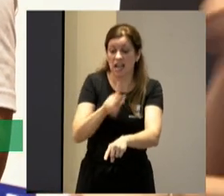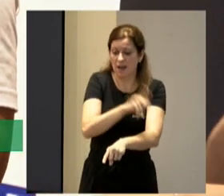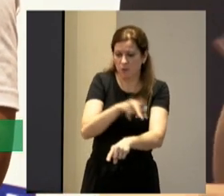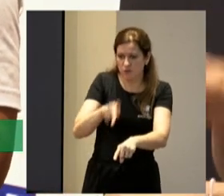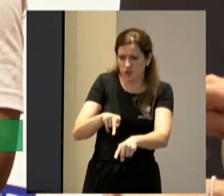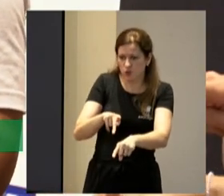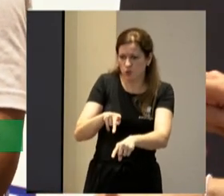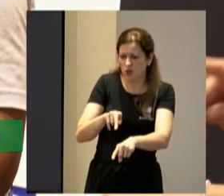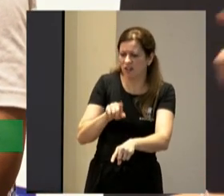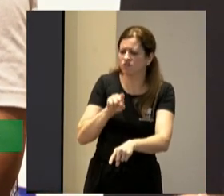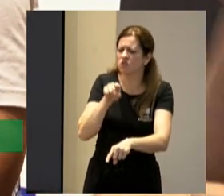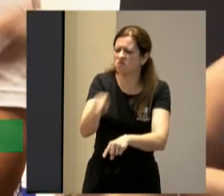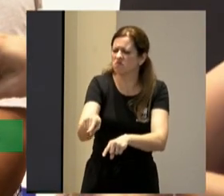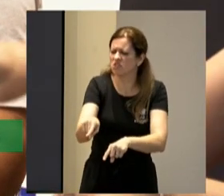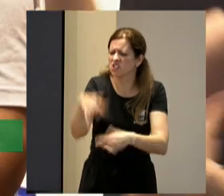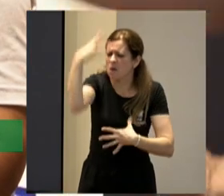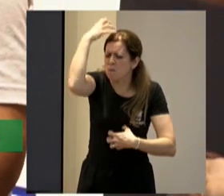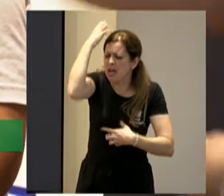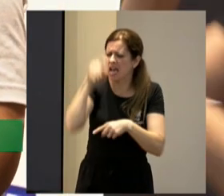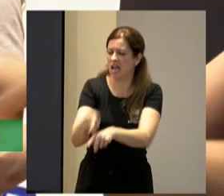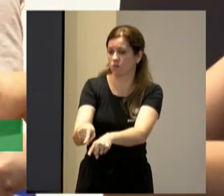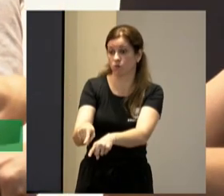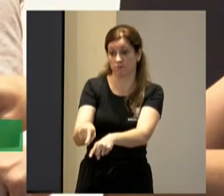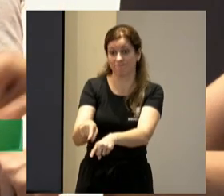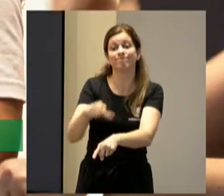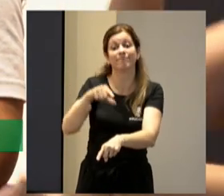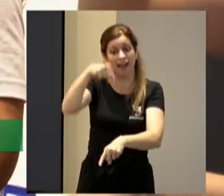de macaca, fecha aspas.